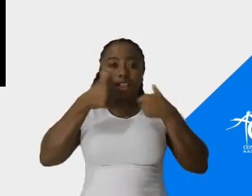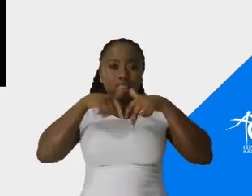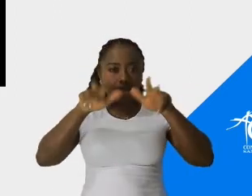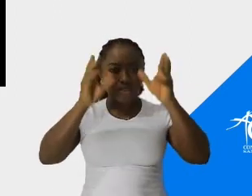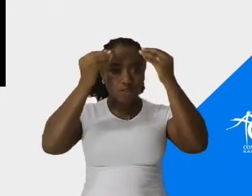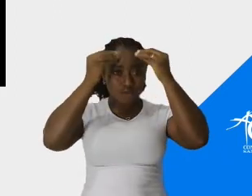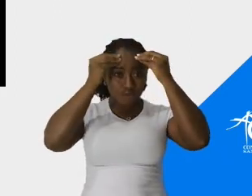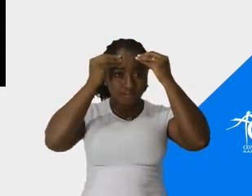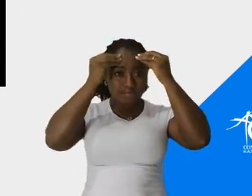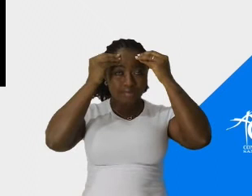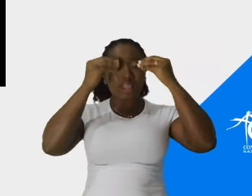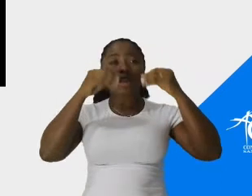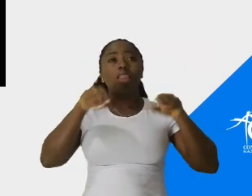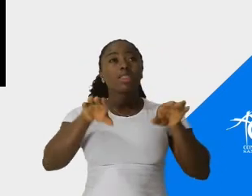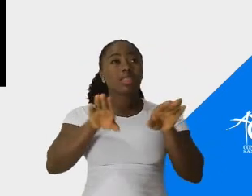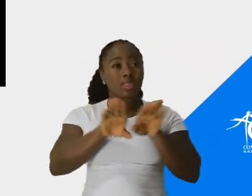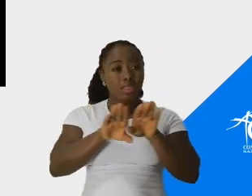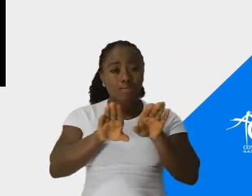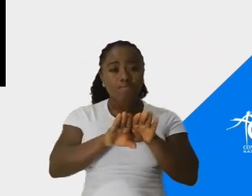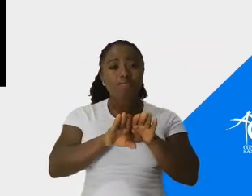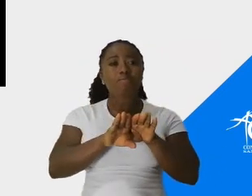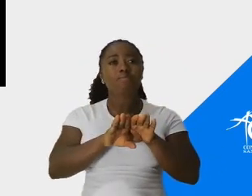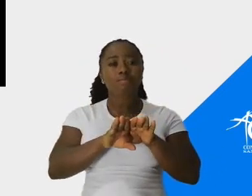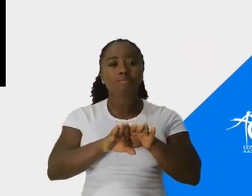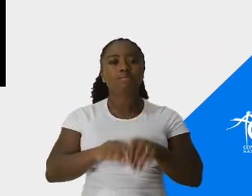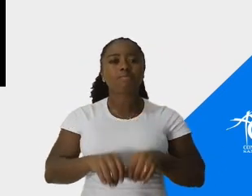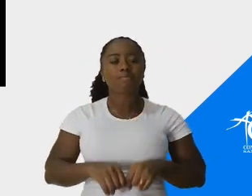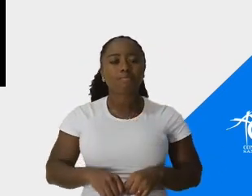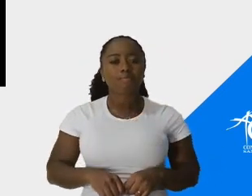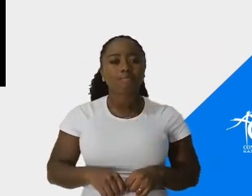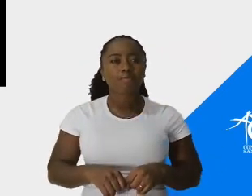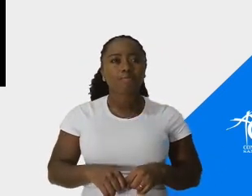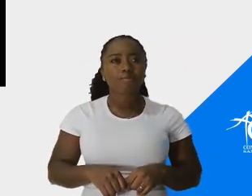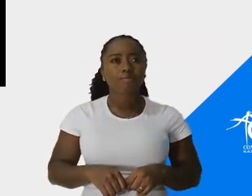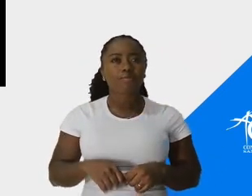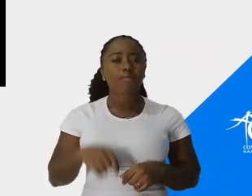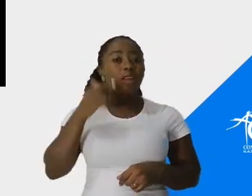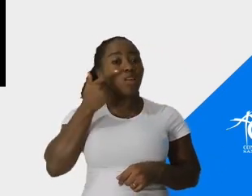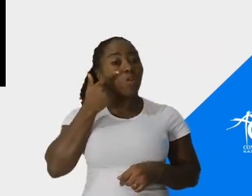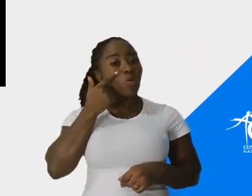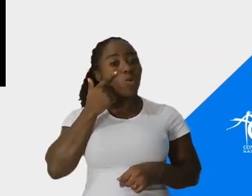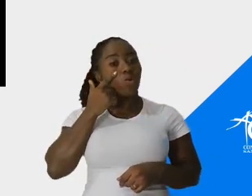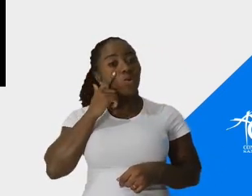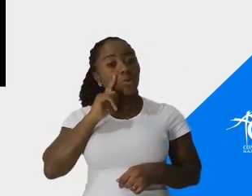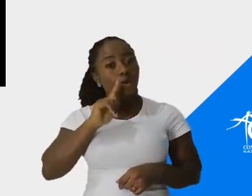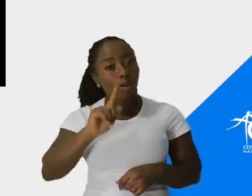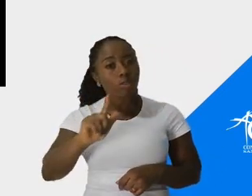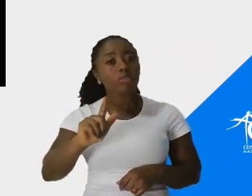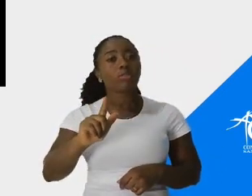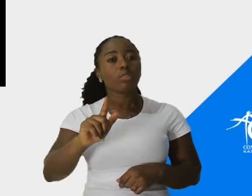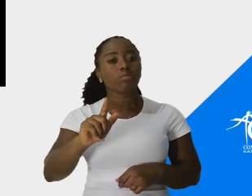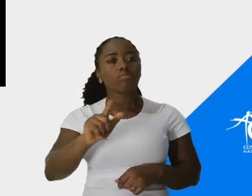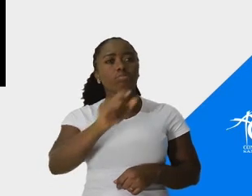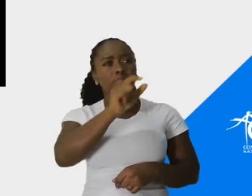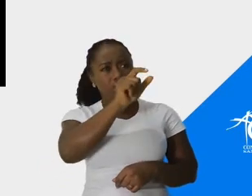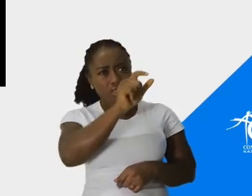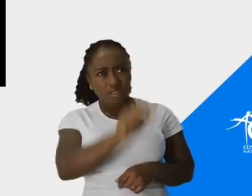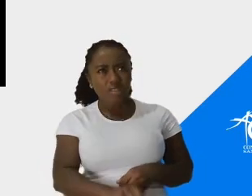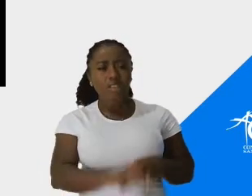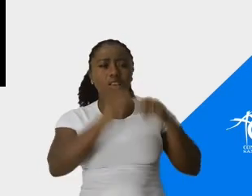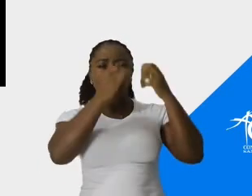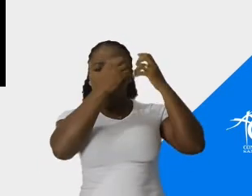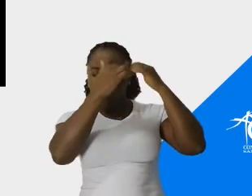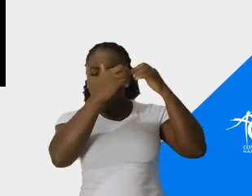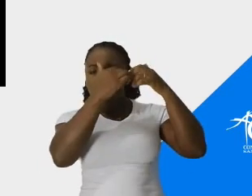que ele estime, né, que mudanças neuropsicológicas que pode se esperar se